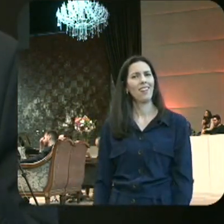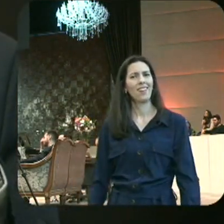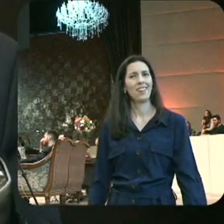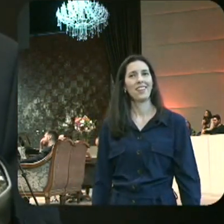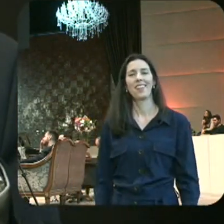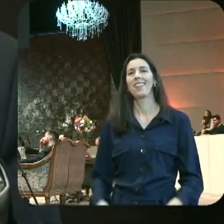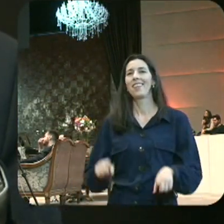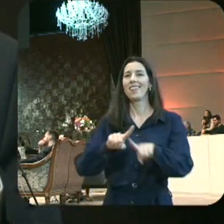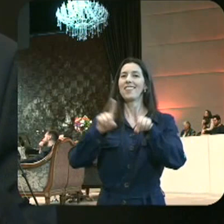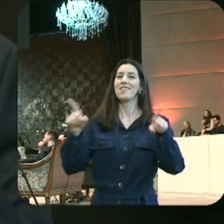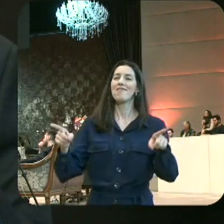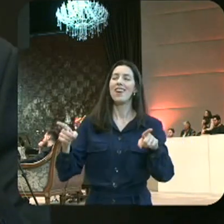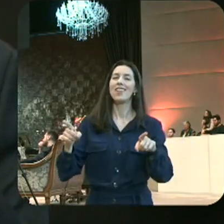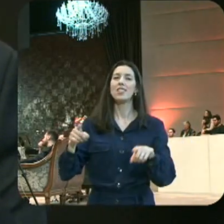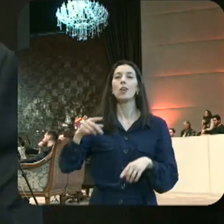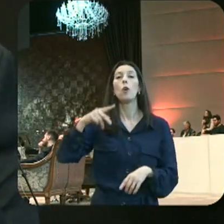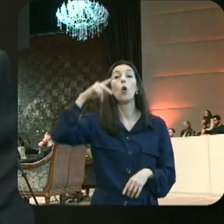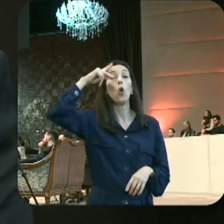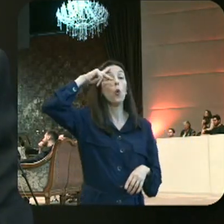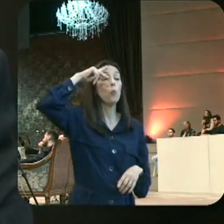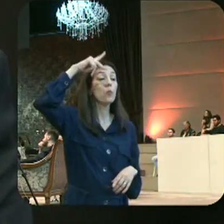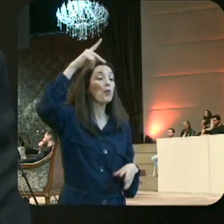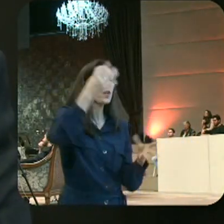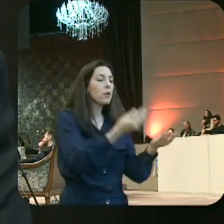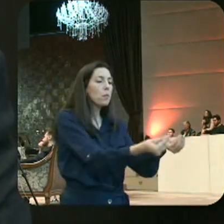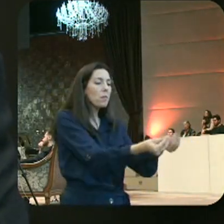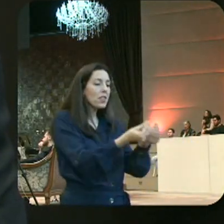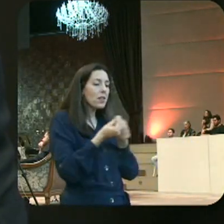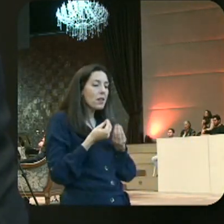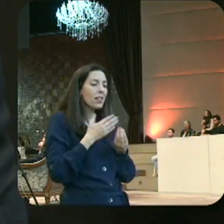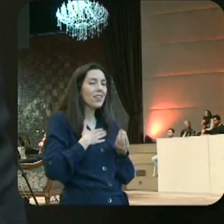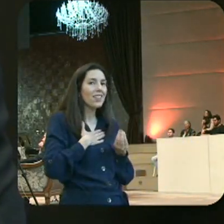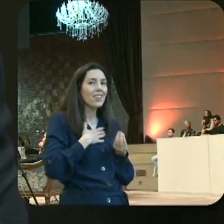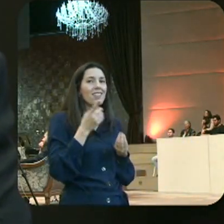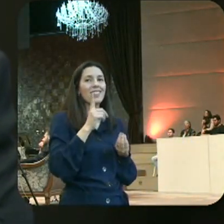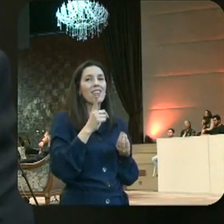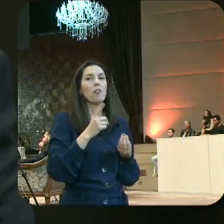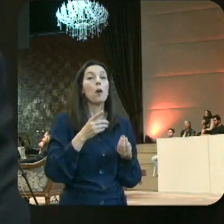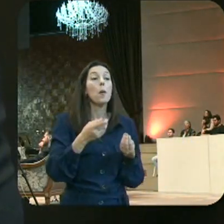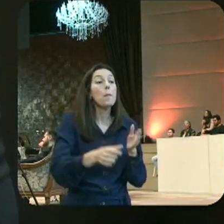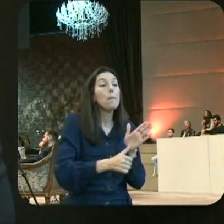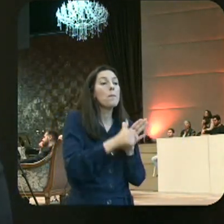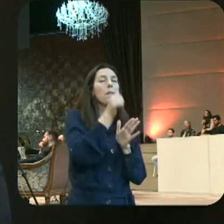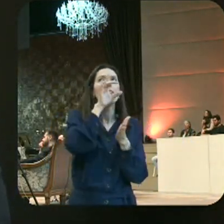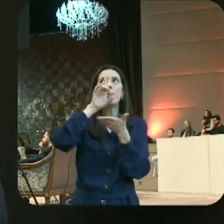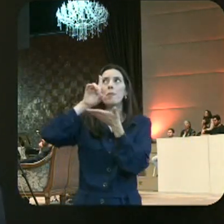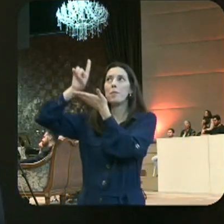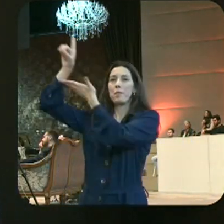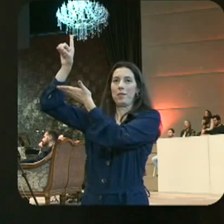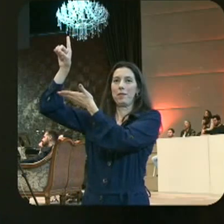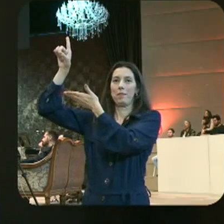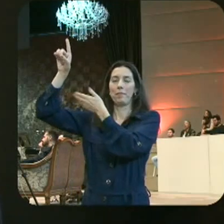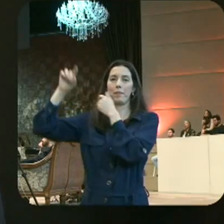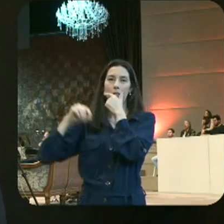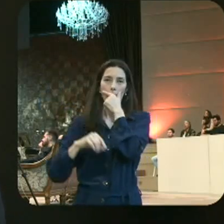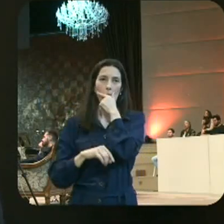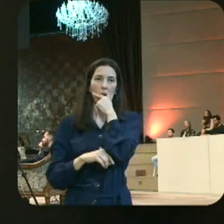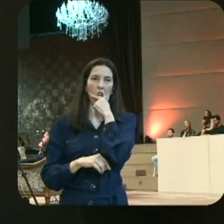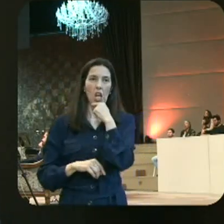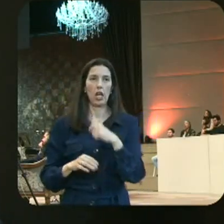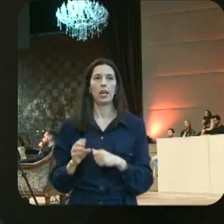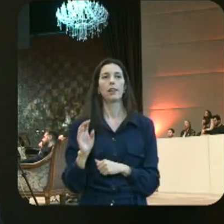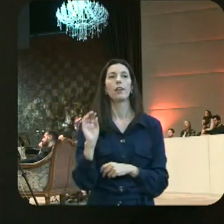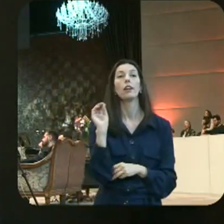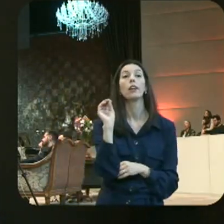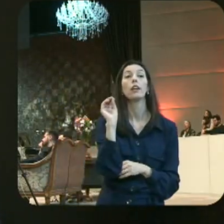Mas sabe o que ele estava ensinando? Não era para ele, era primeiro para Deus. E sabe o que é que diz a história?